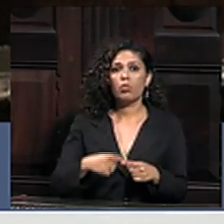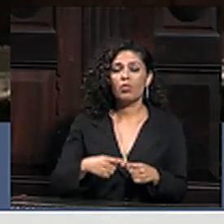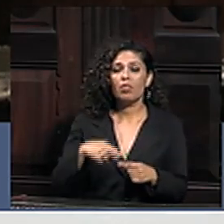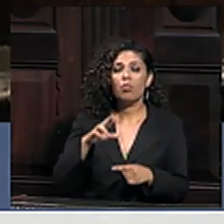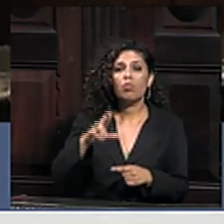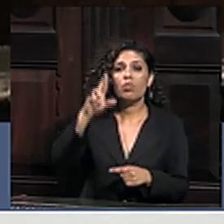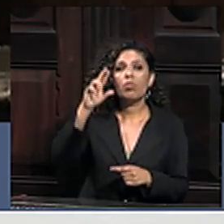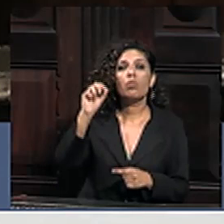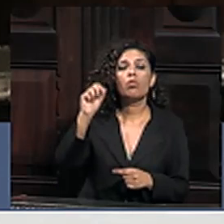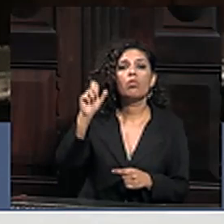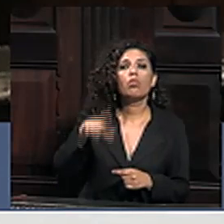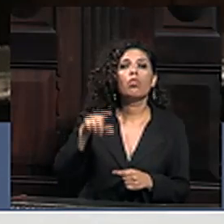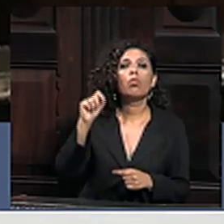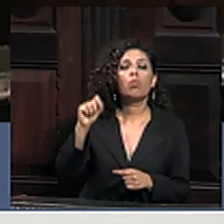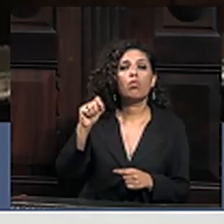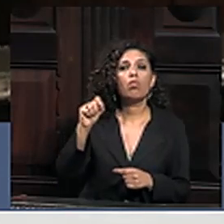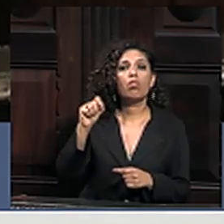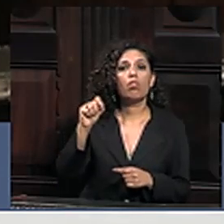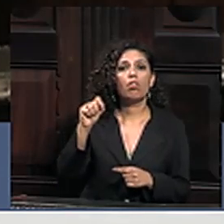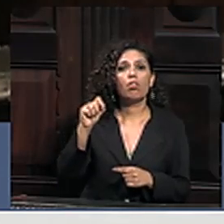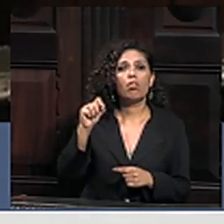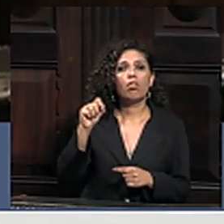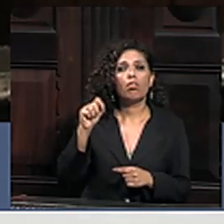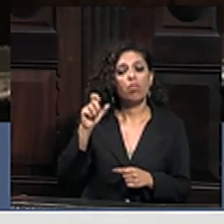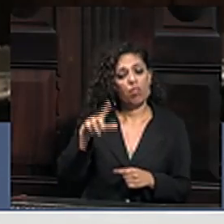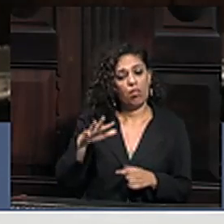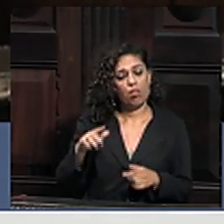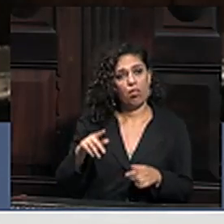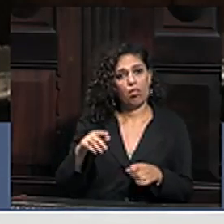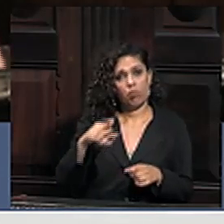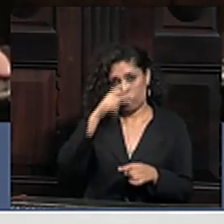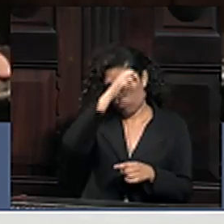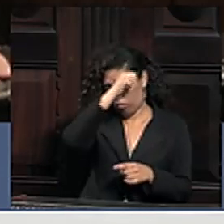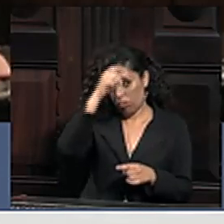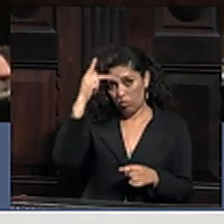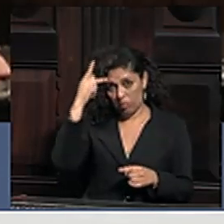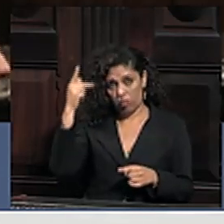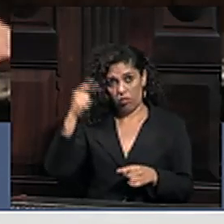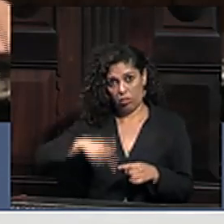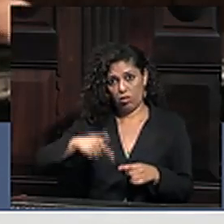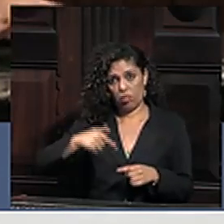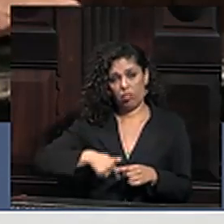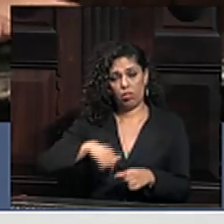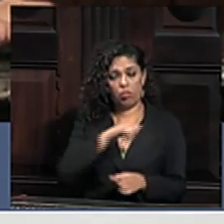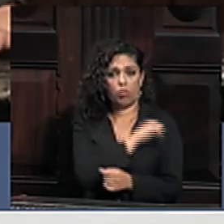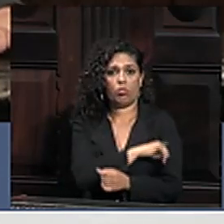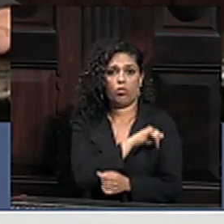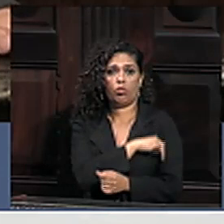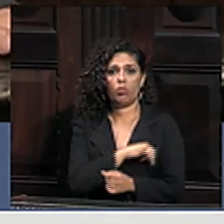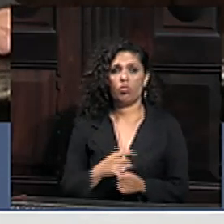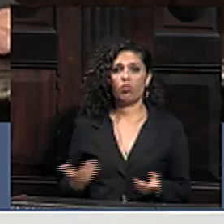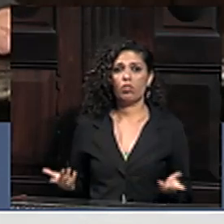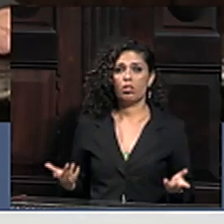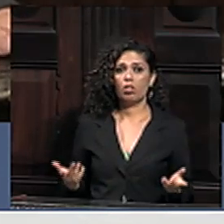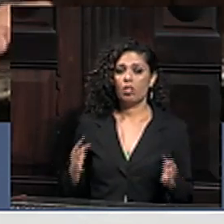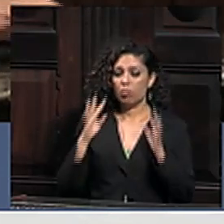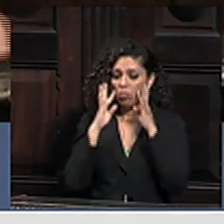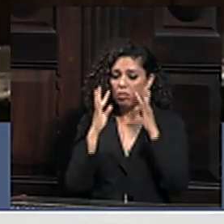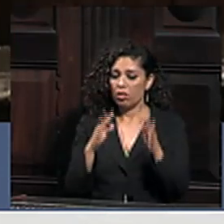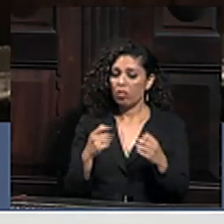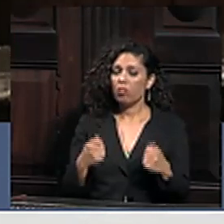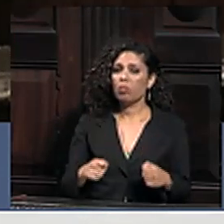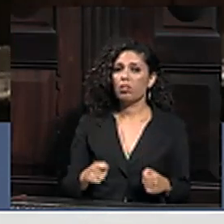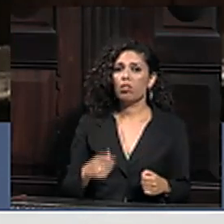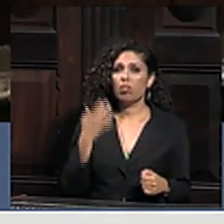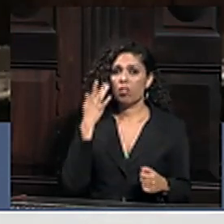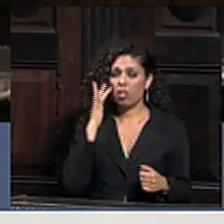municipal. Realmente temos que cobrar dos prefeitos a ocupação desordenada que está acontecendo. Eu acho que